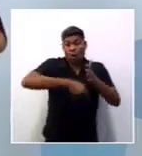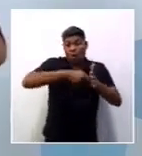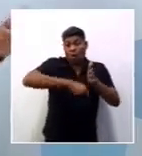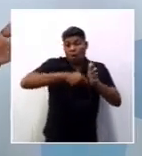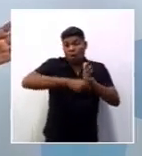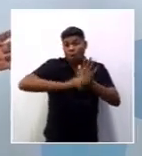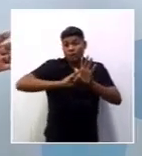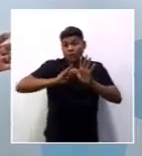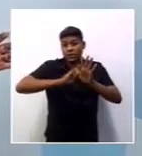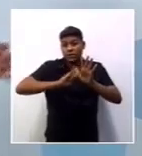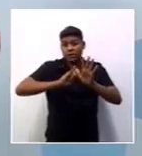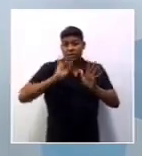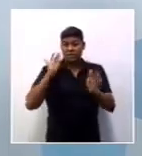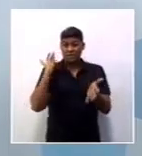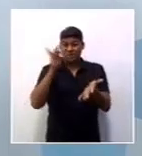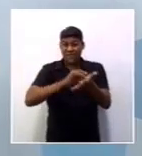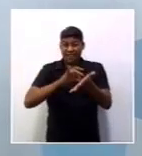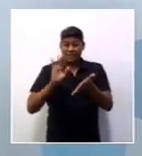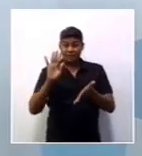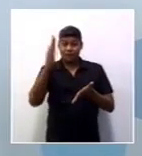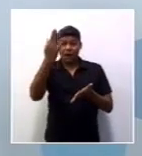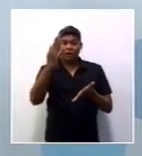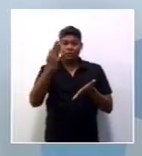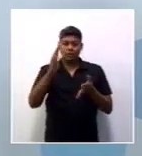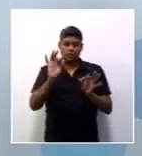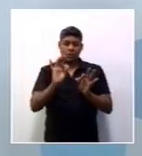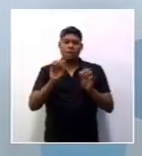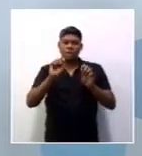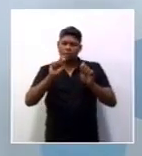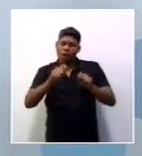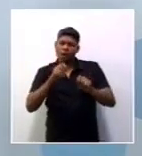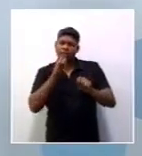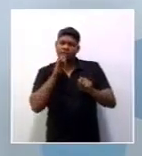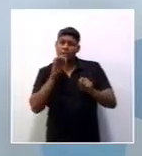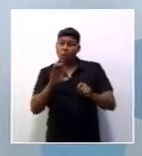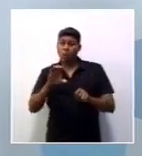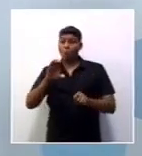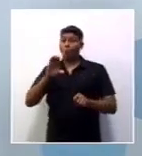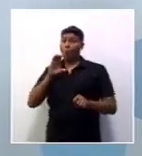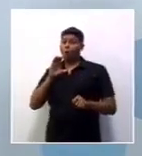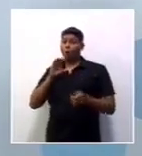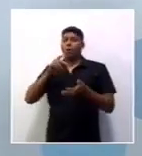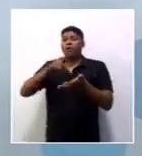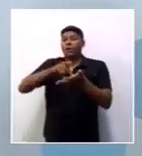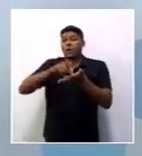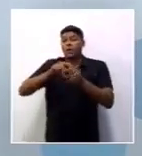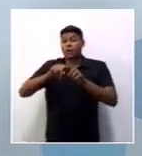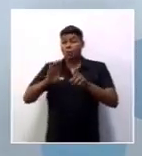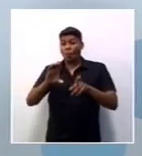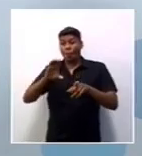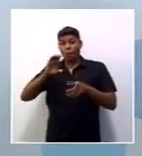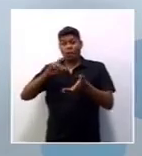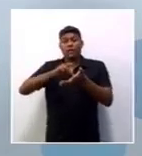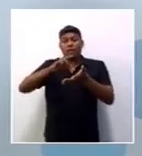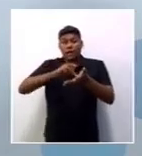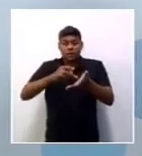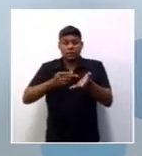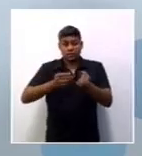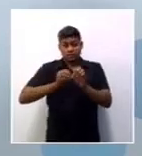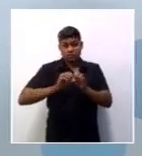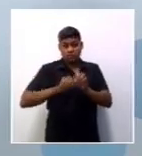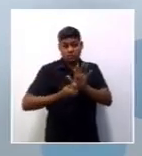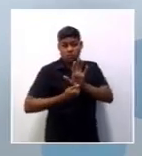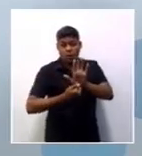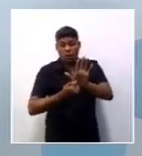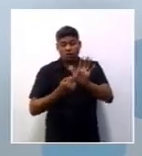notícia completamente falsa. Ela pode ter, sim, um fundo de verdade. Só que a maneira com que esse fundo de verdade é trabalhado induz